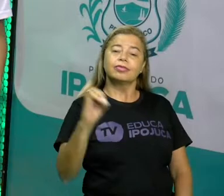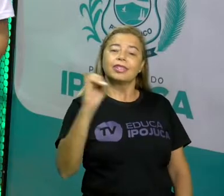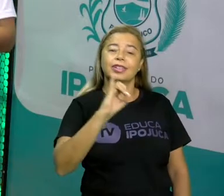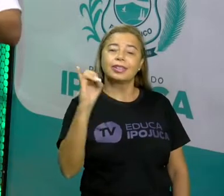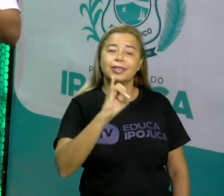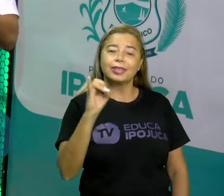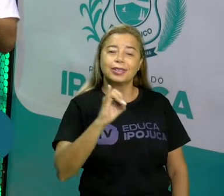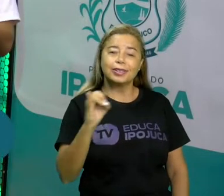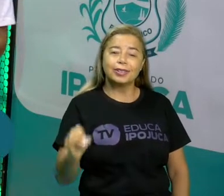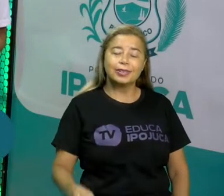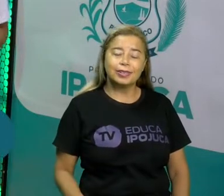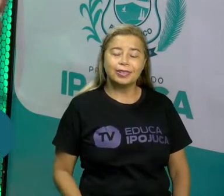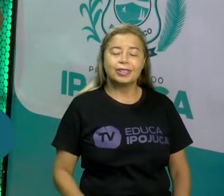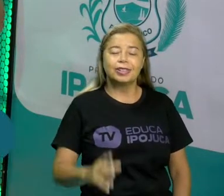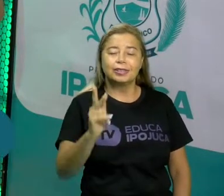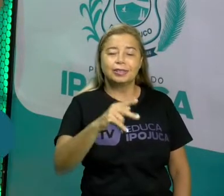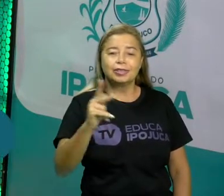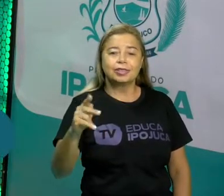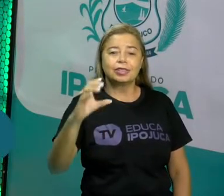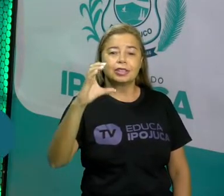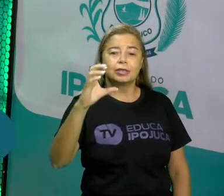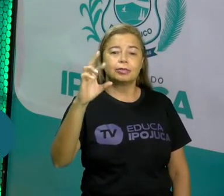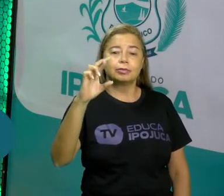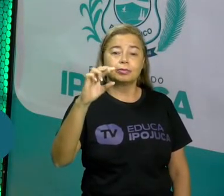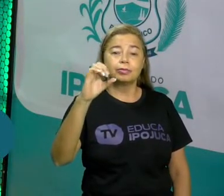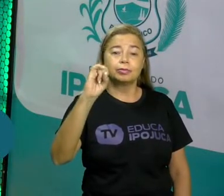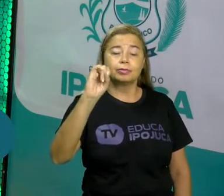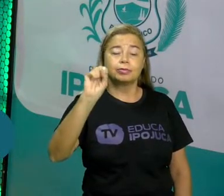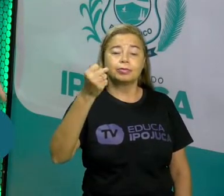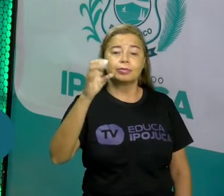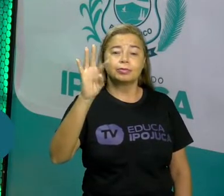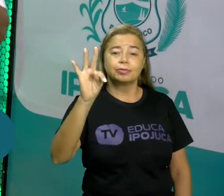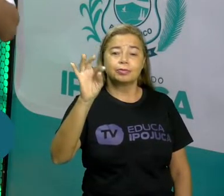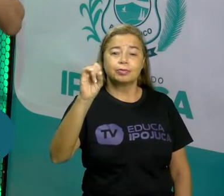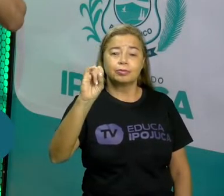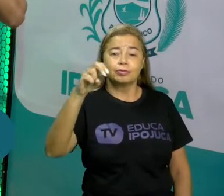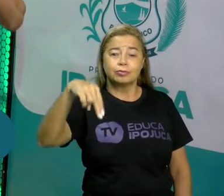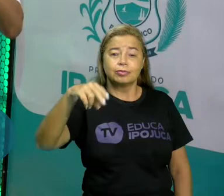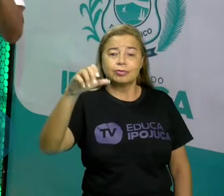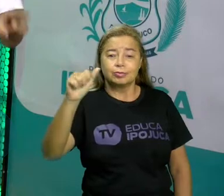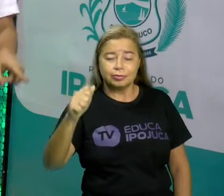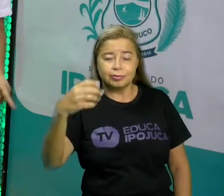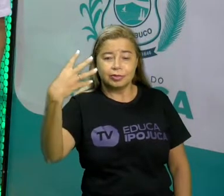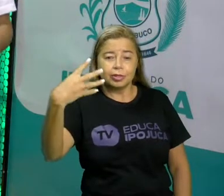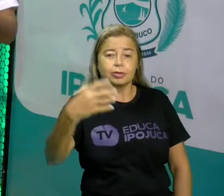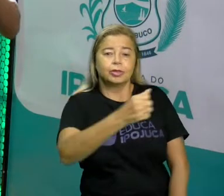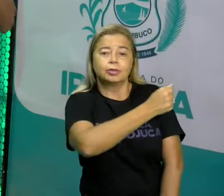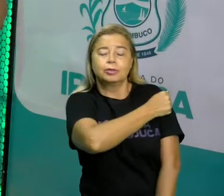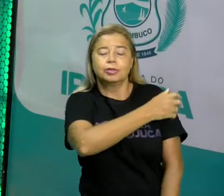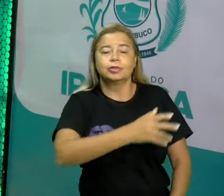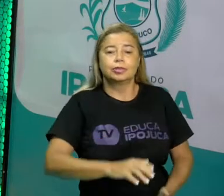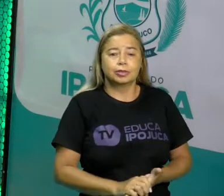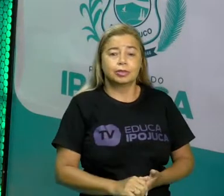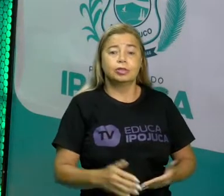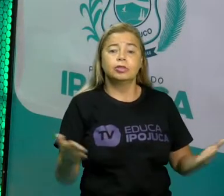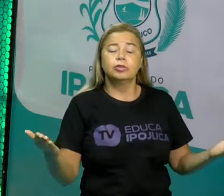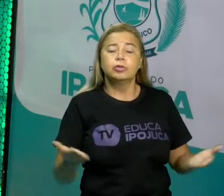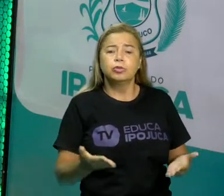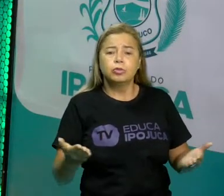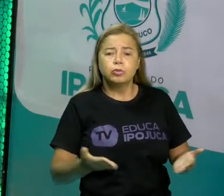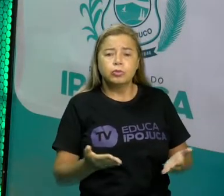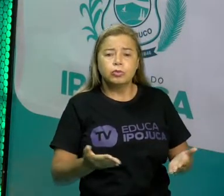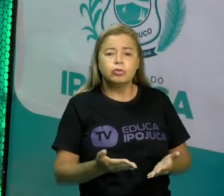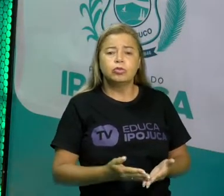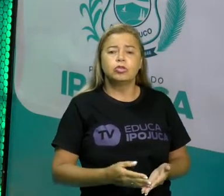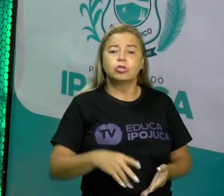Olá, meu nome é Cristina Chagas, sou professora do quarto ano e hoje nós vamos aprender, vamos continuar